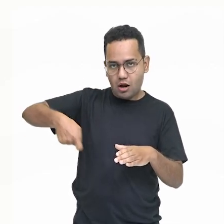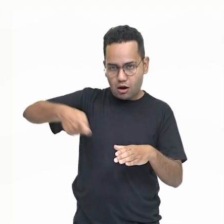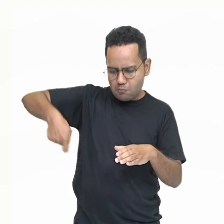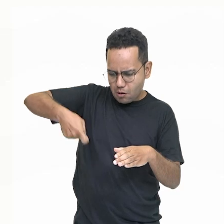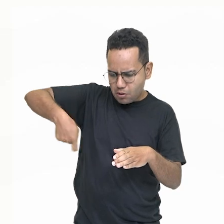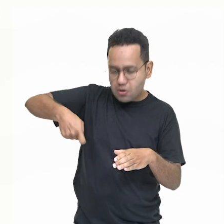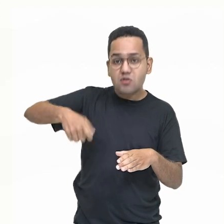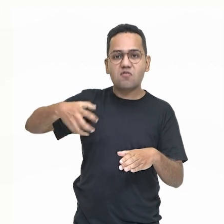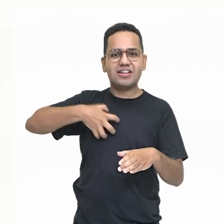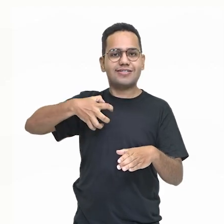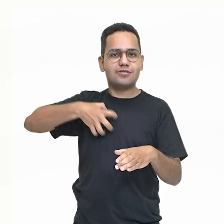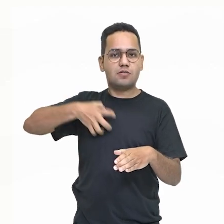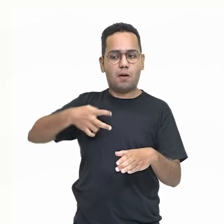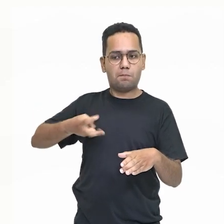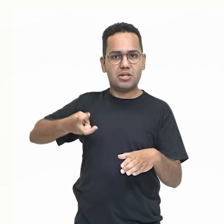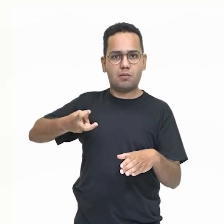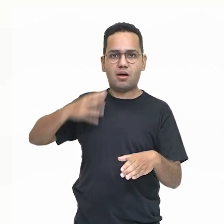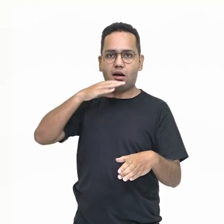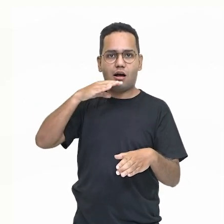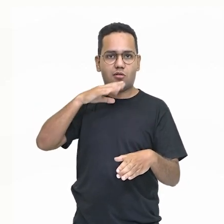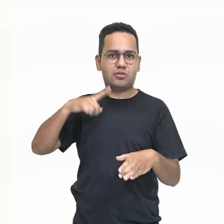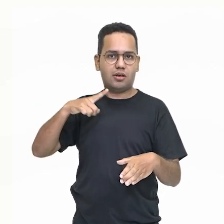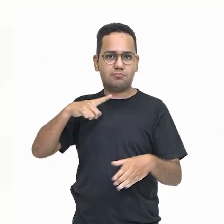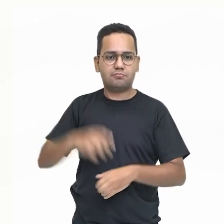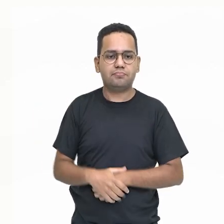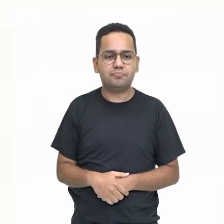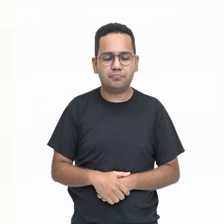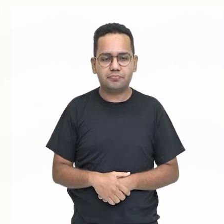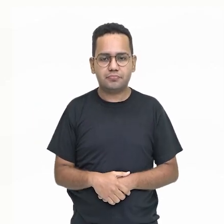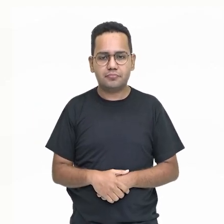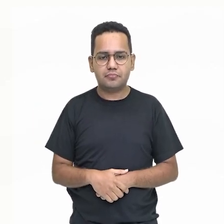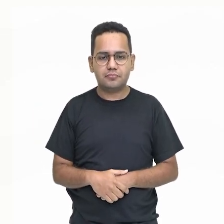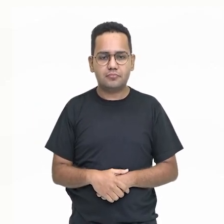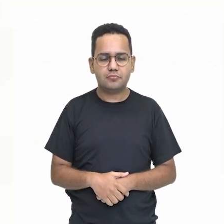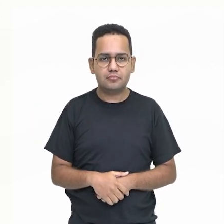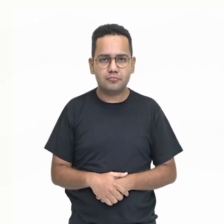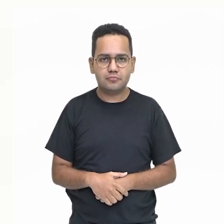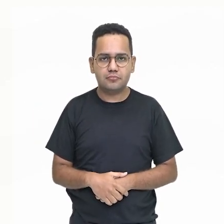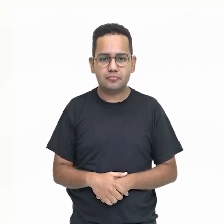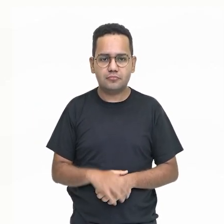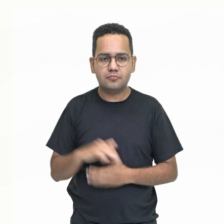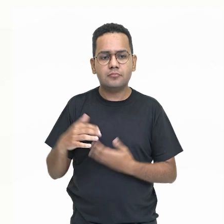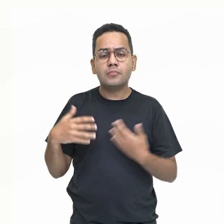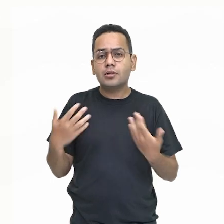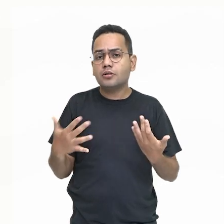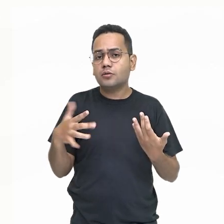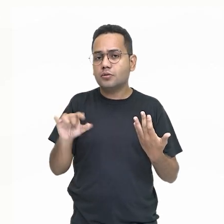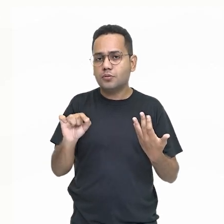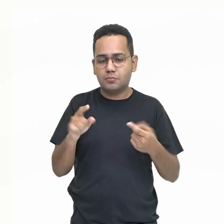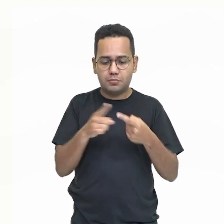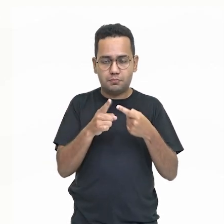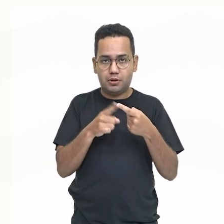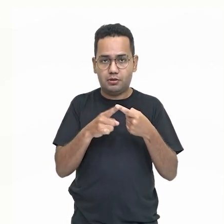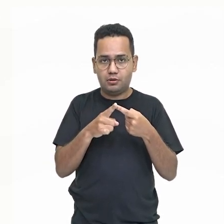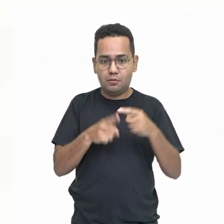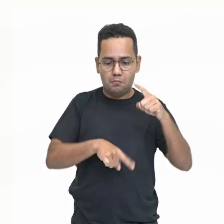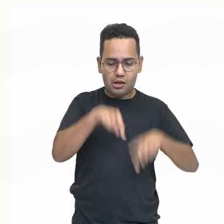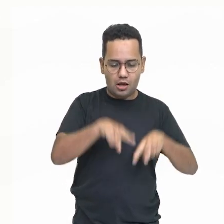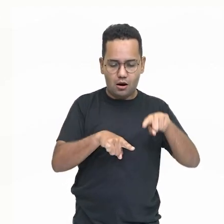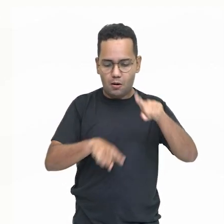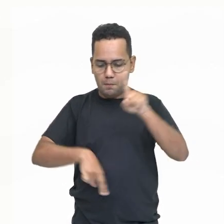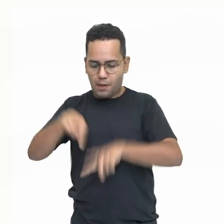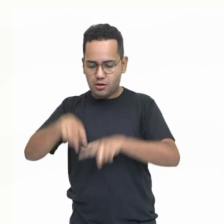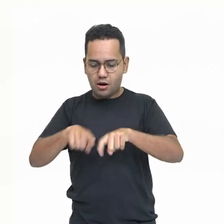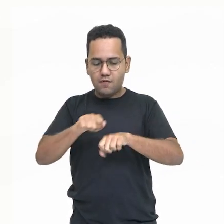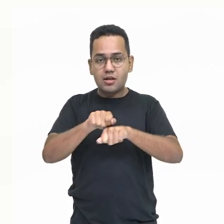seja, você tem aqui, ó, que a condução, como nós já vimos, ela passa de partícula para